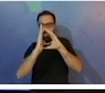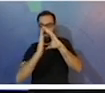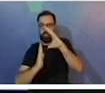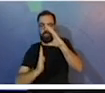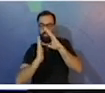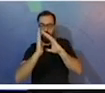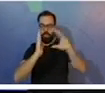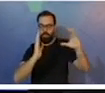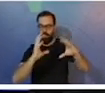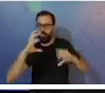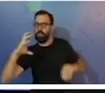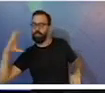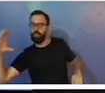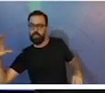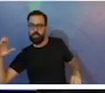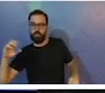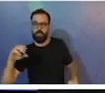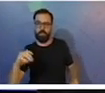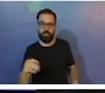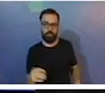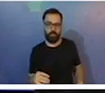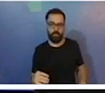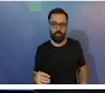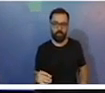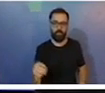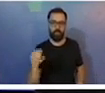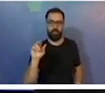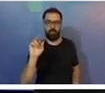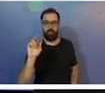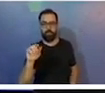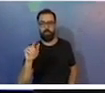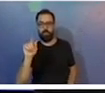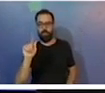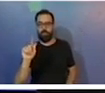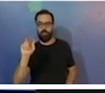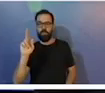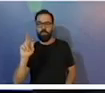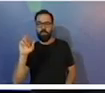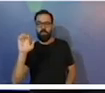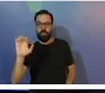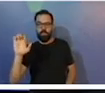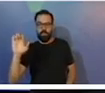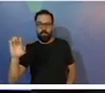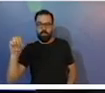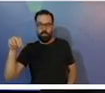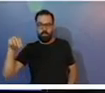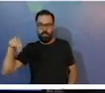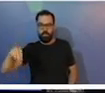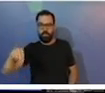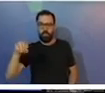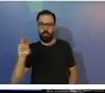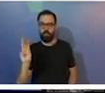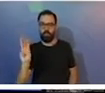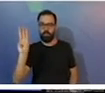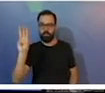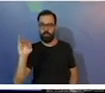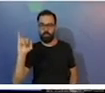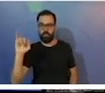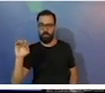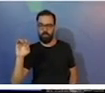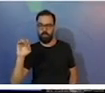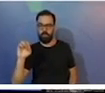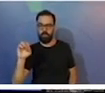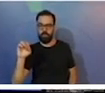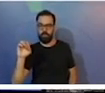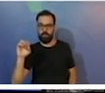de Greenwich. Ele está dividindo também o planeta Terra em 2 hemisférios, mas ele não dá a